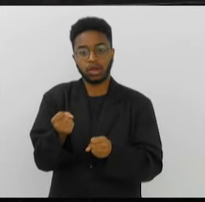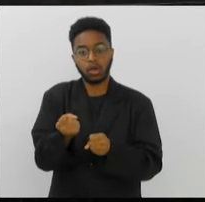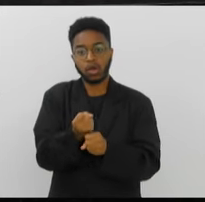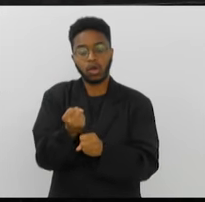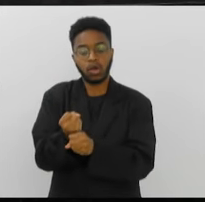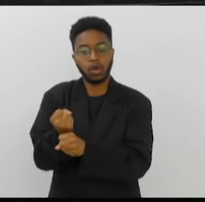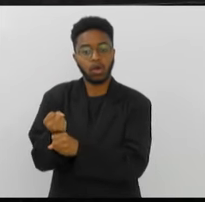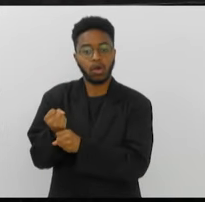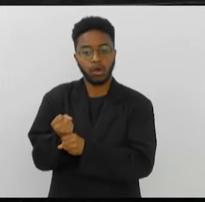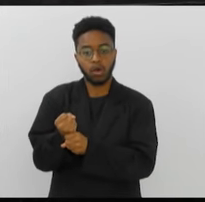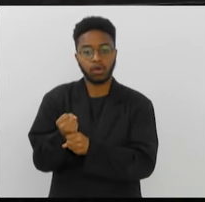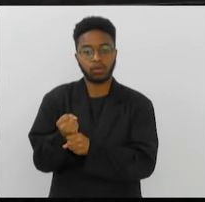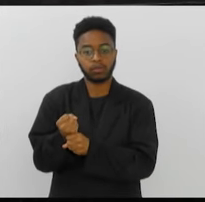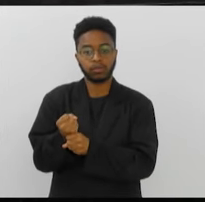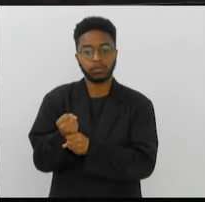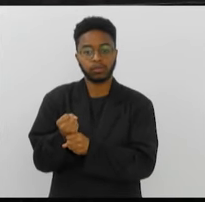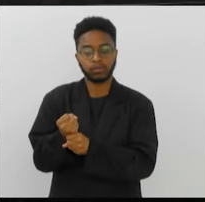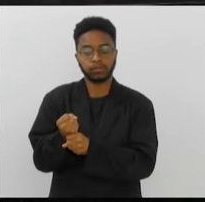construído